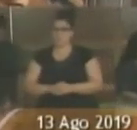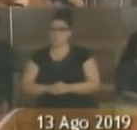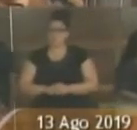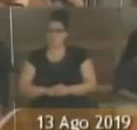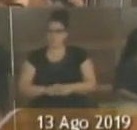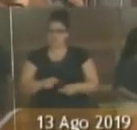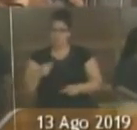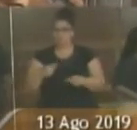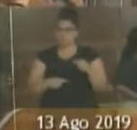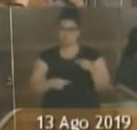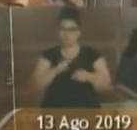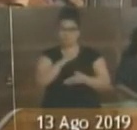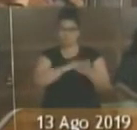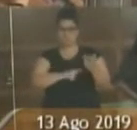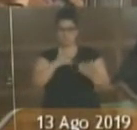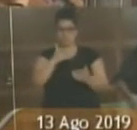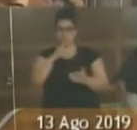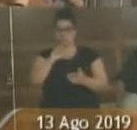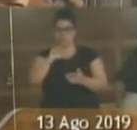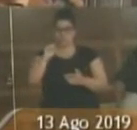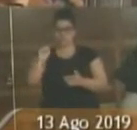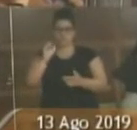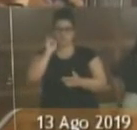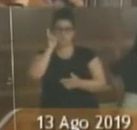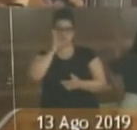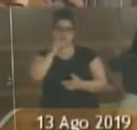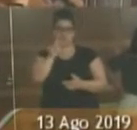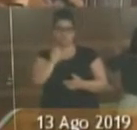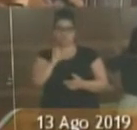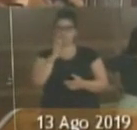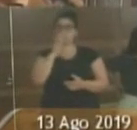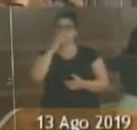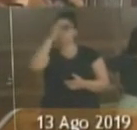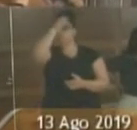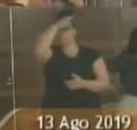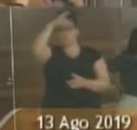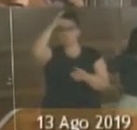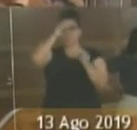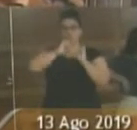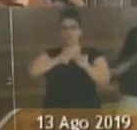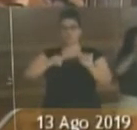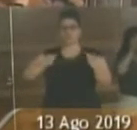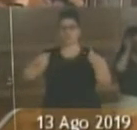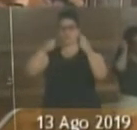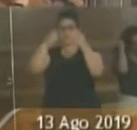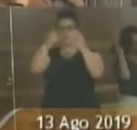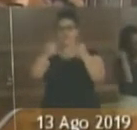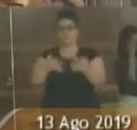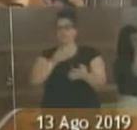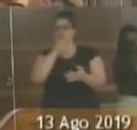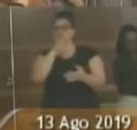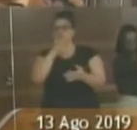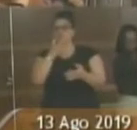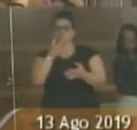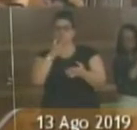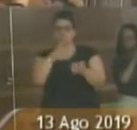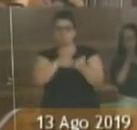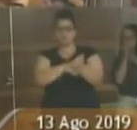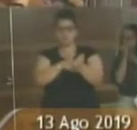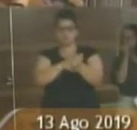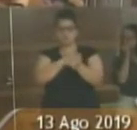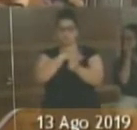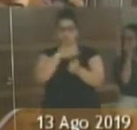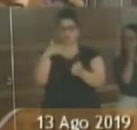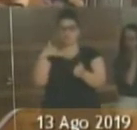Em discussão única, requerimento 288, de autoria do vereador Zé Augusto, solicitando ao prefeito municipal informações e esclarecimentos quanto às denúncias referentes ao sistema de saúde